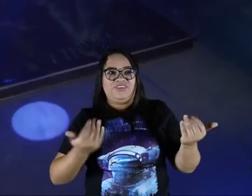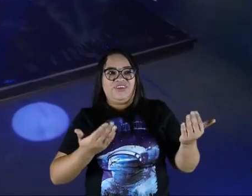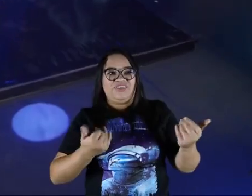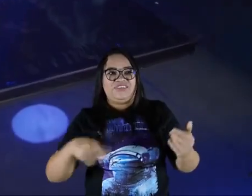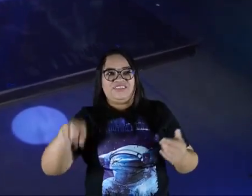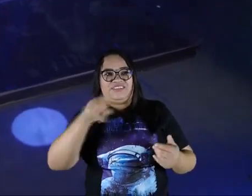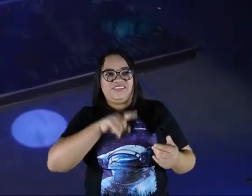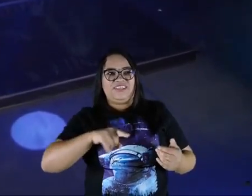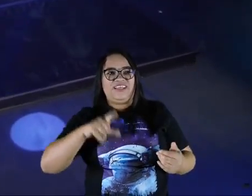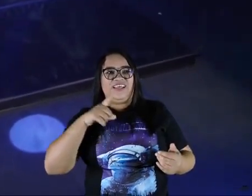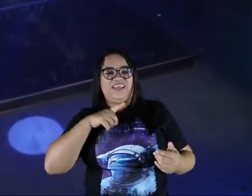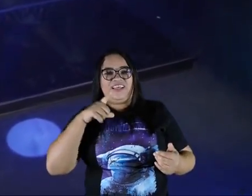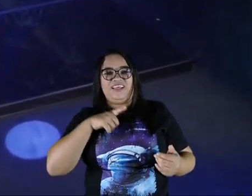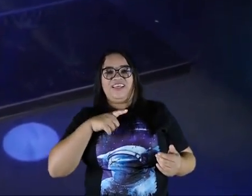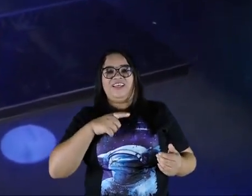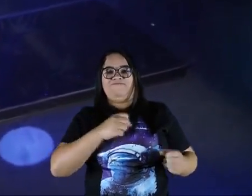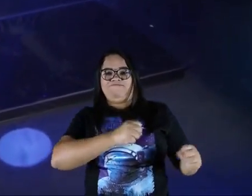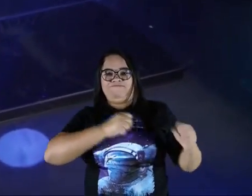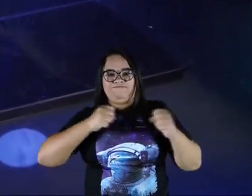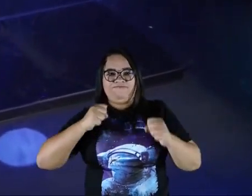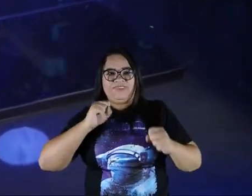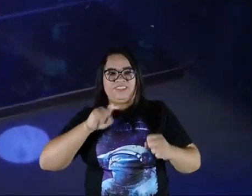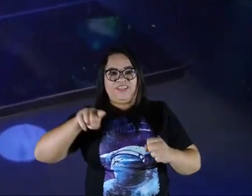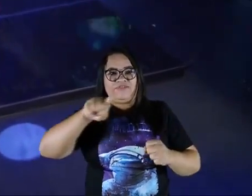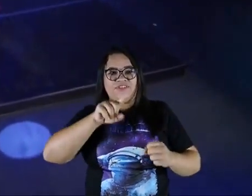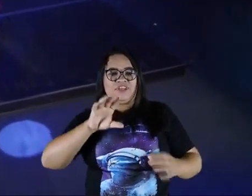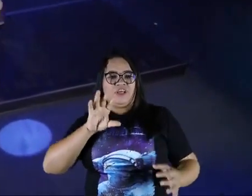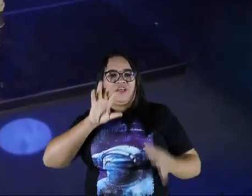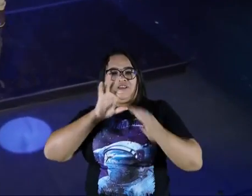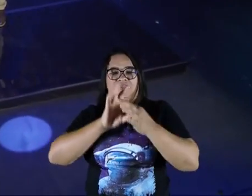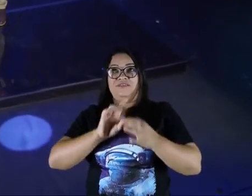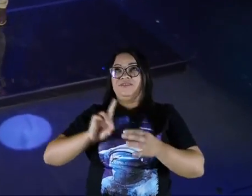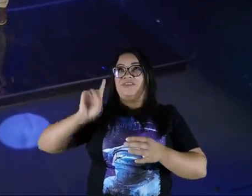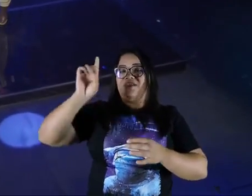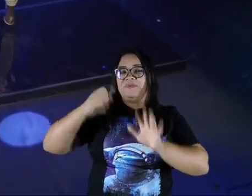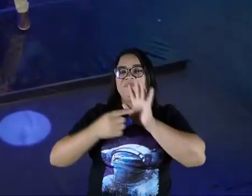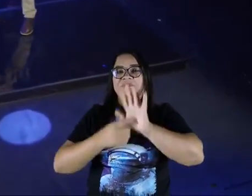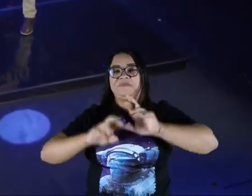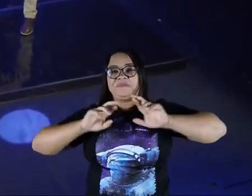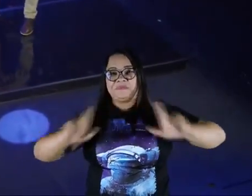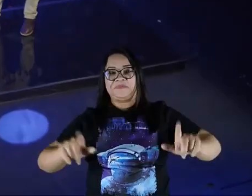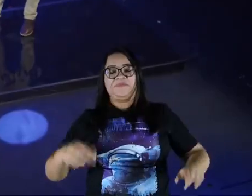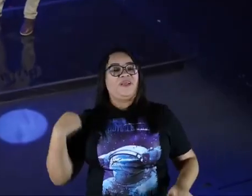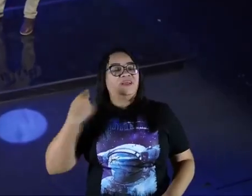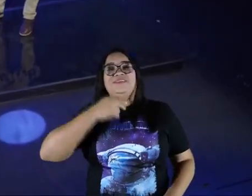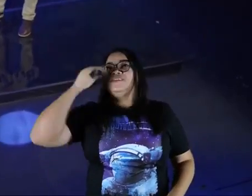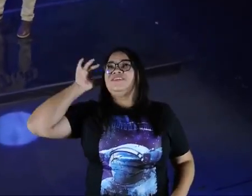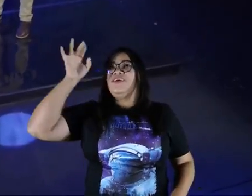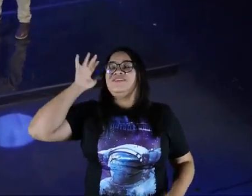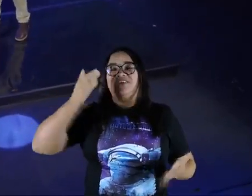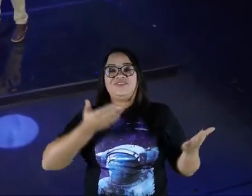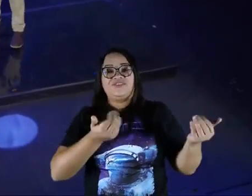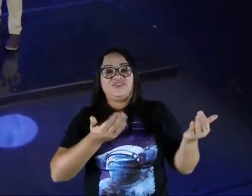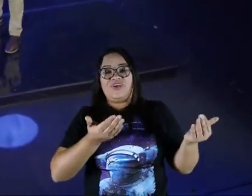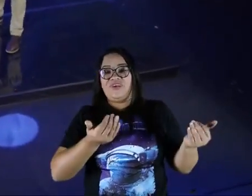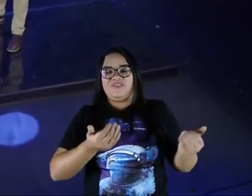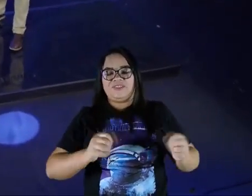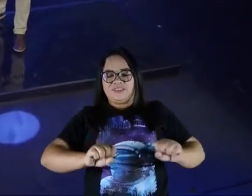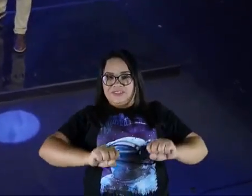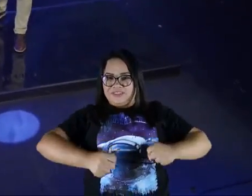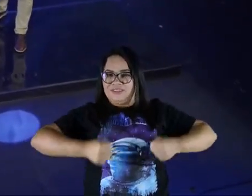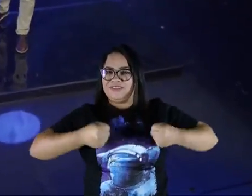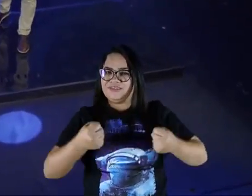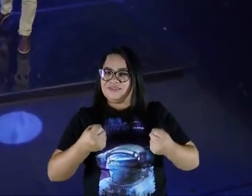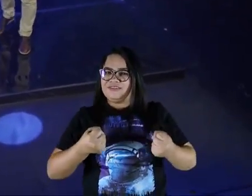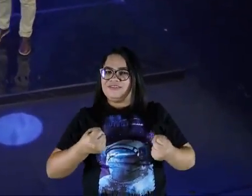têm um potencial tremendo. E quando você se coloca na mão de Deus, você faz a diferença. Sonhamos com uma juventude intrépida, com